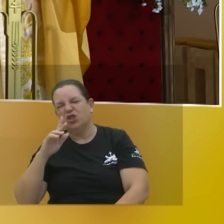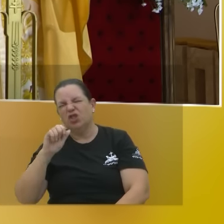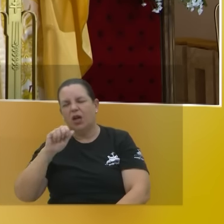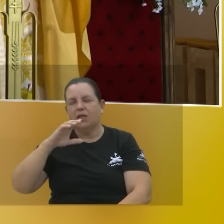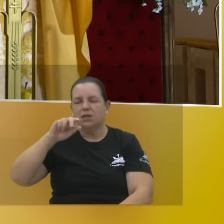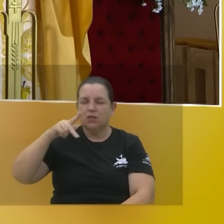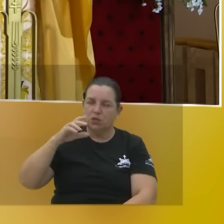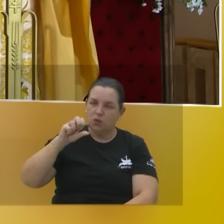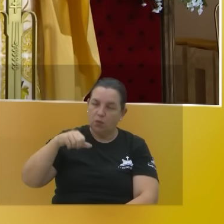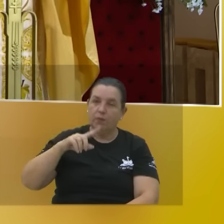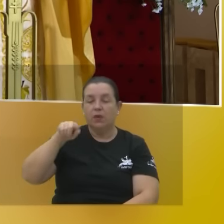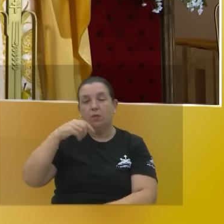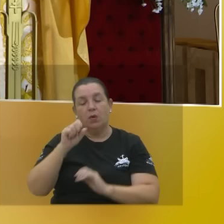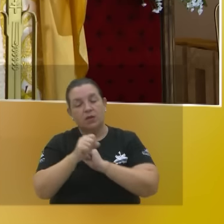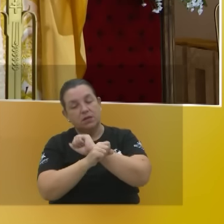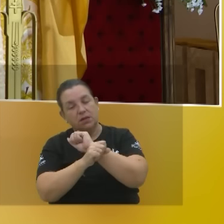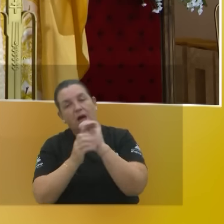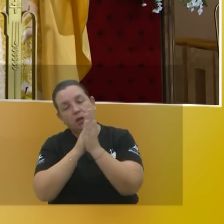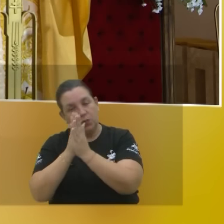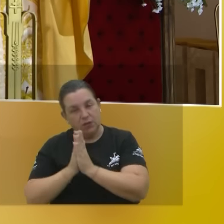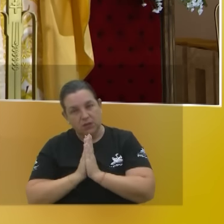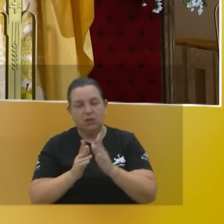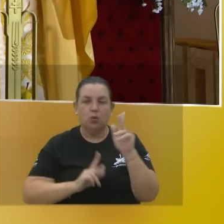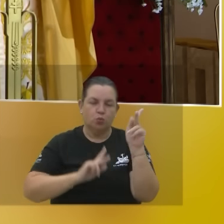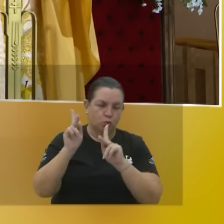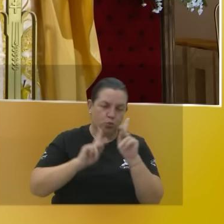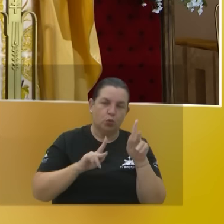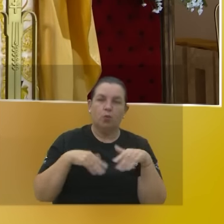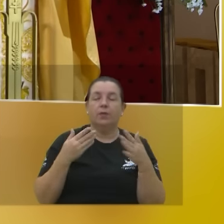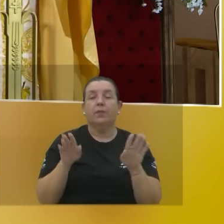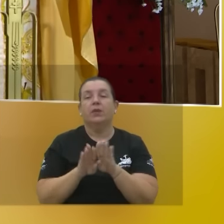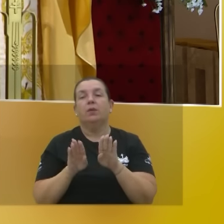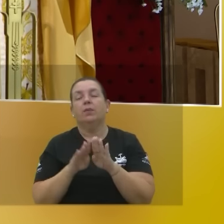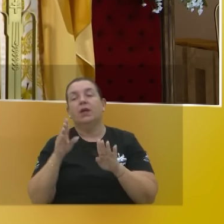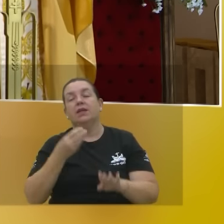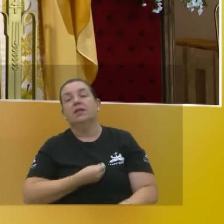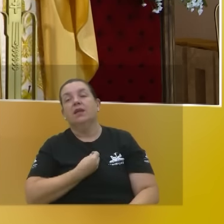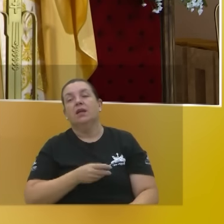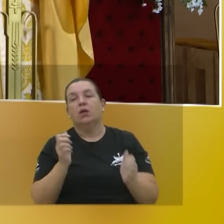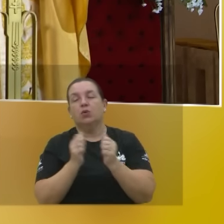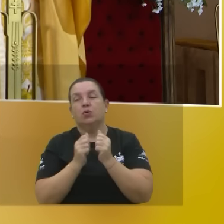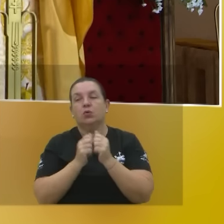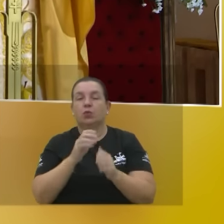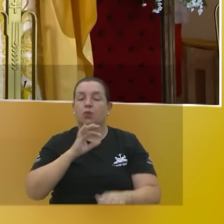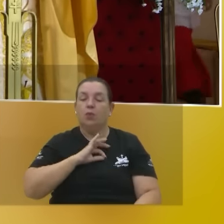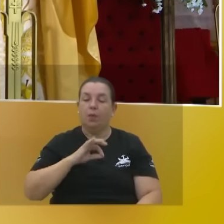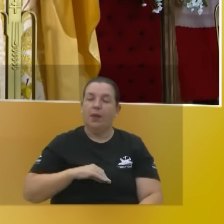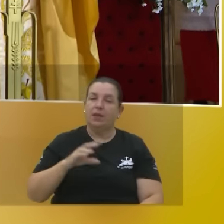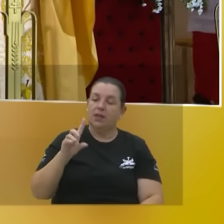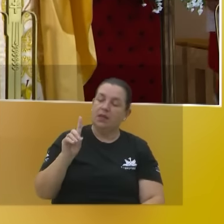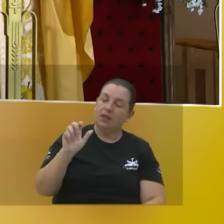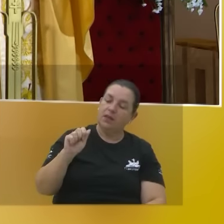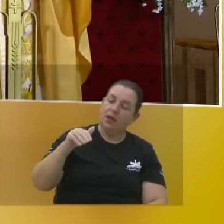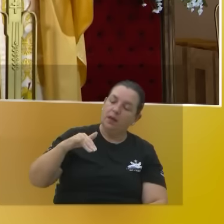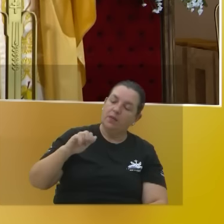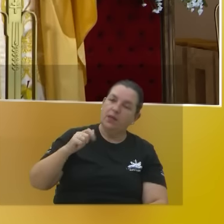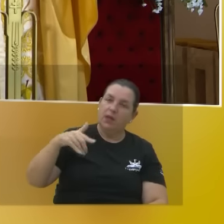a adoração com o Santíssimo, show de evangelização. Também estará presente Padre Damião com um show,